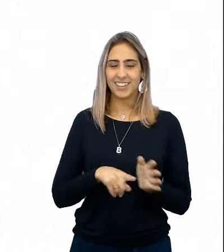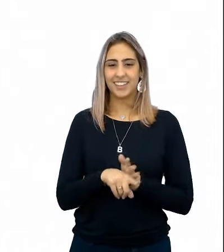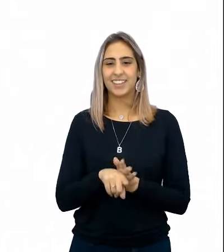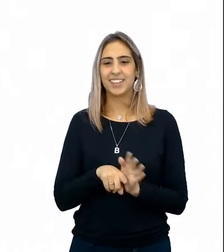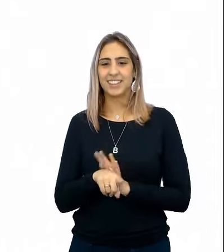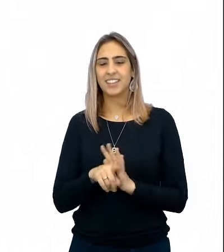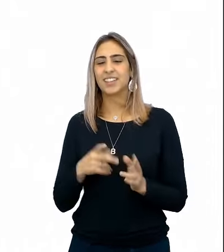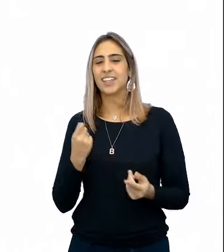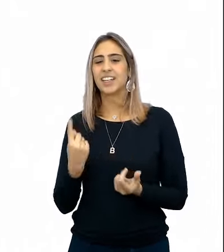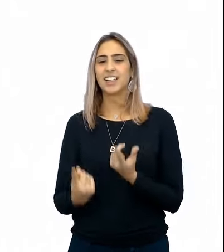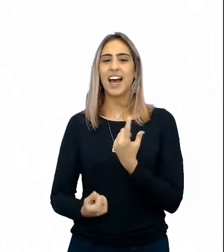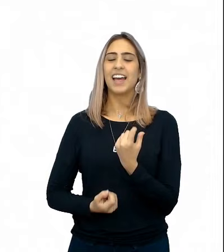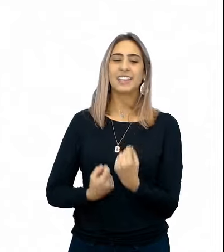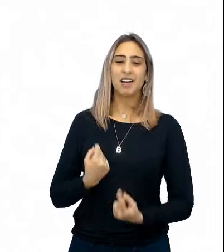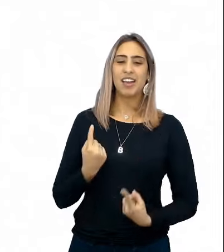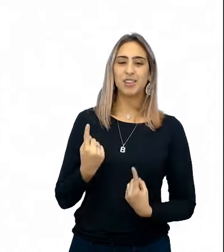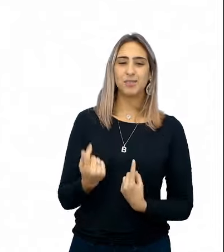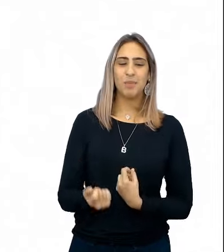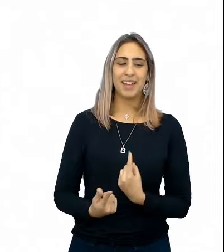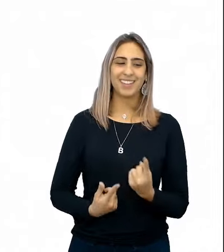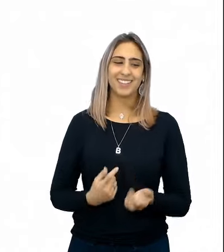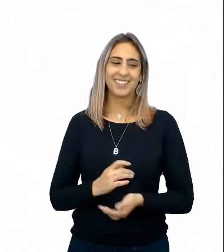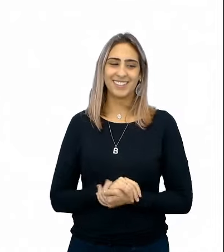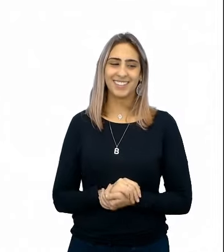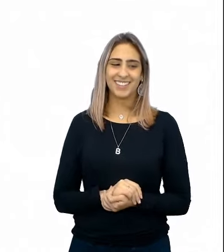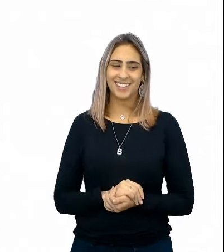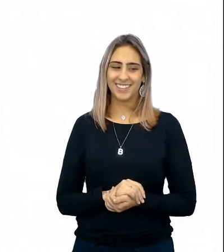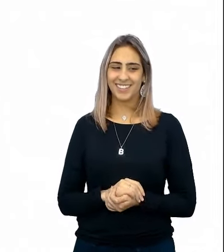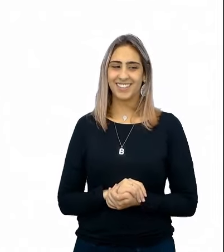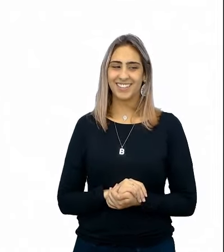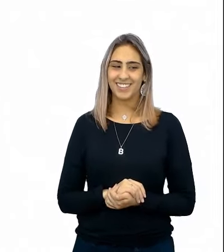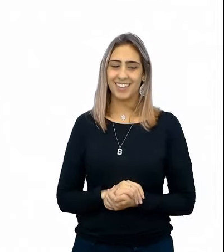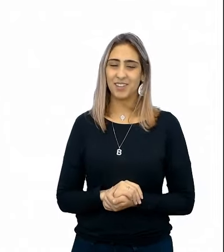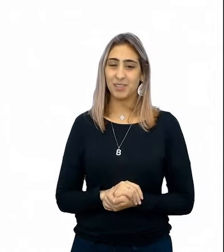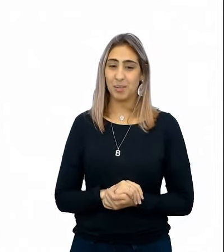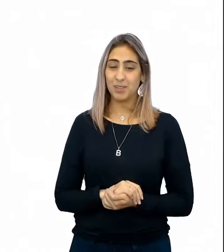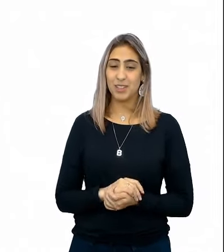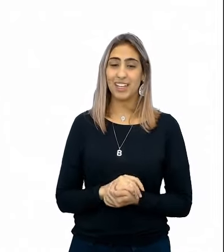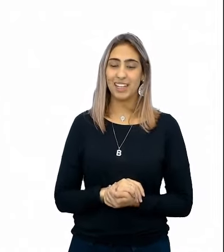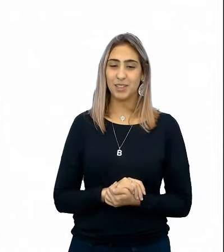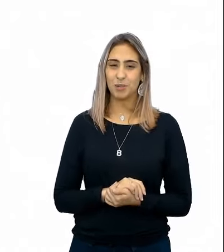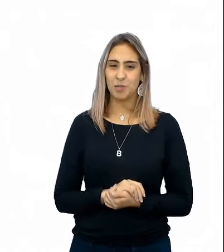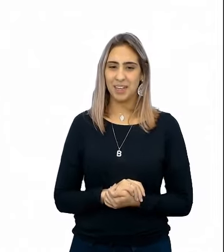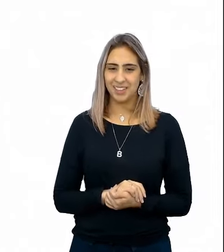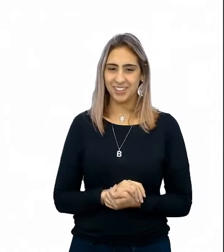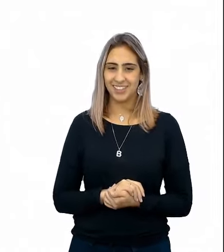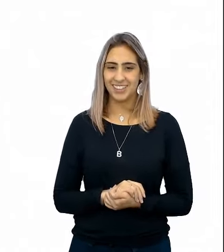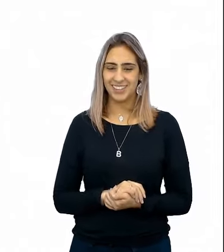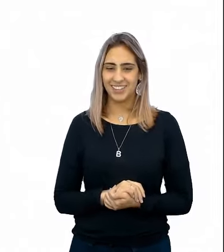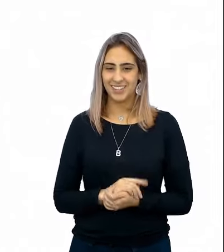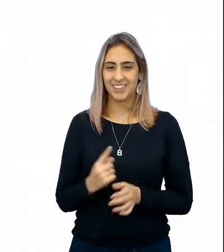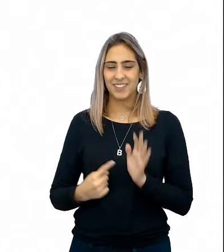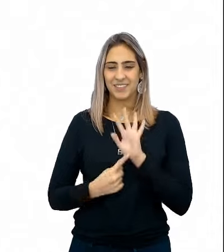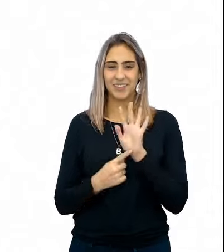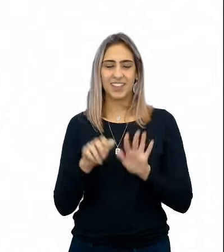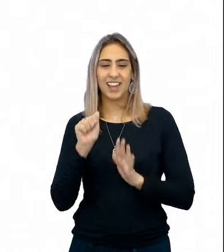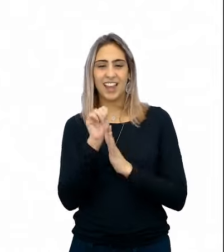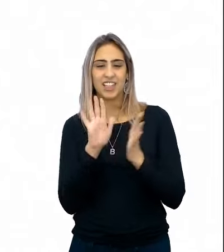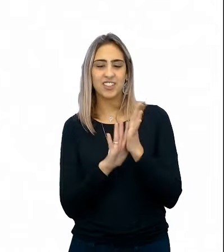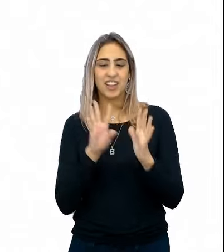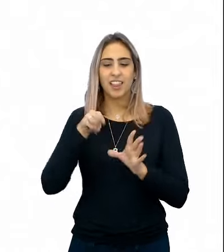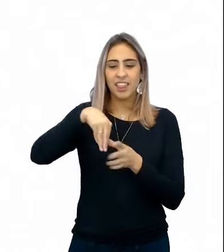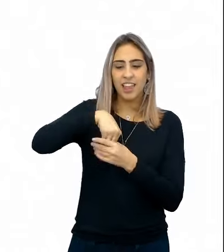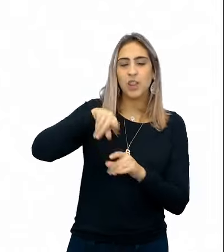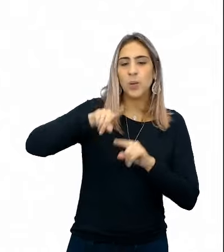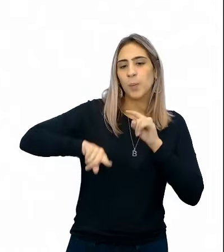analisaremos algumas das atividades do material Aprender Sempre, de modo que possamos observar que há atividades dentro